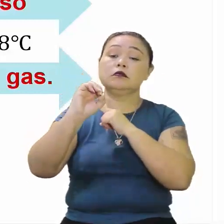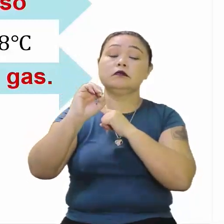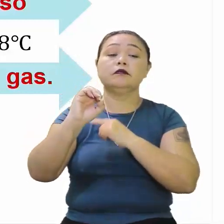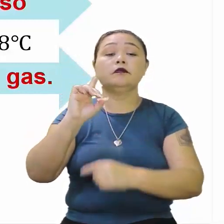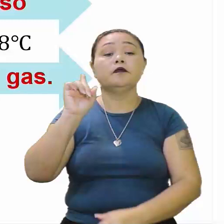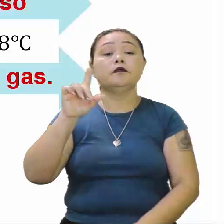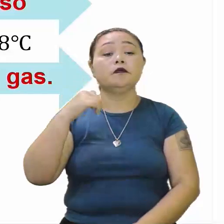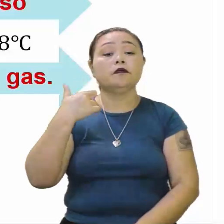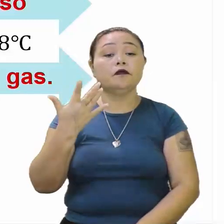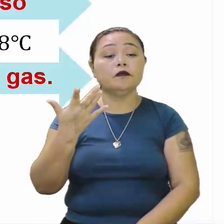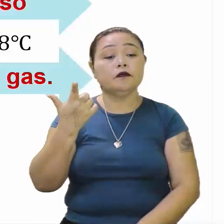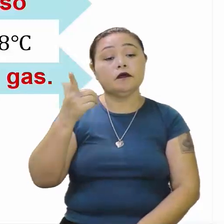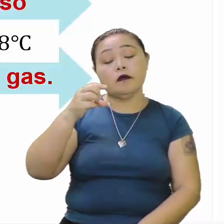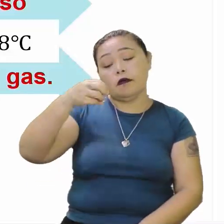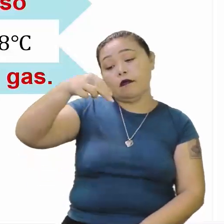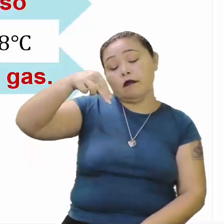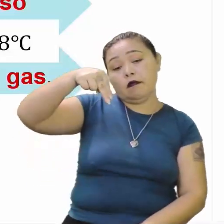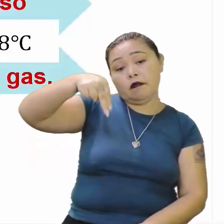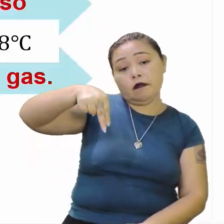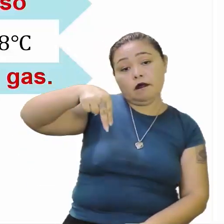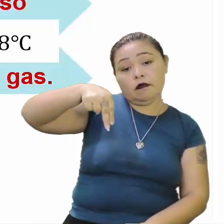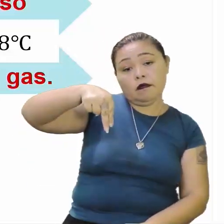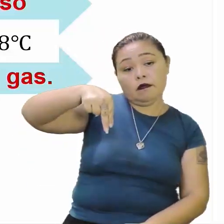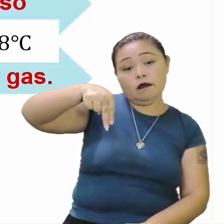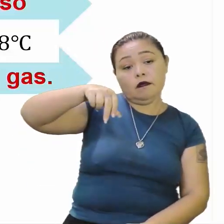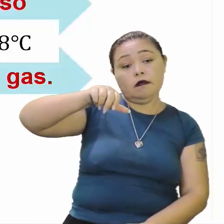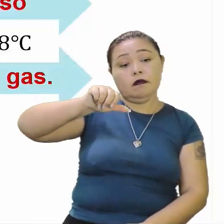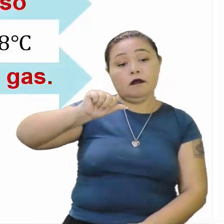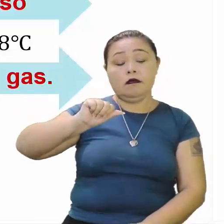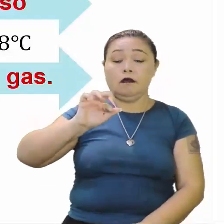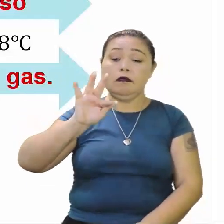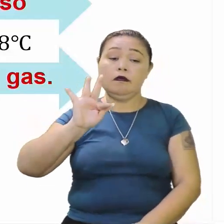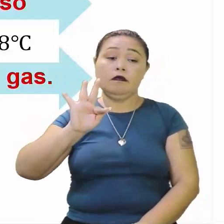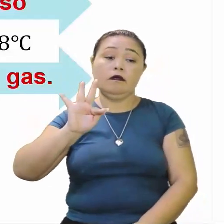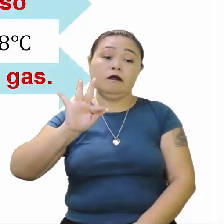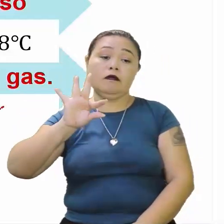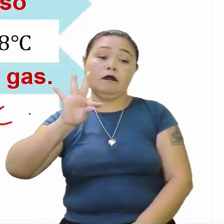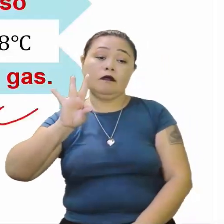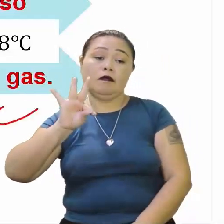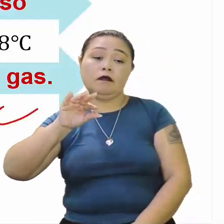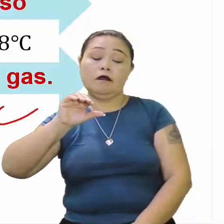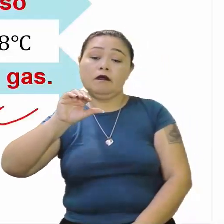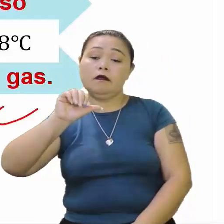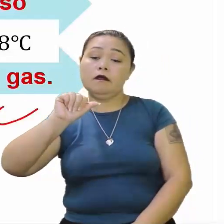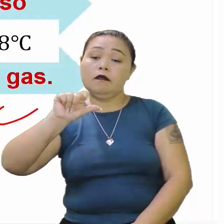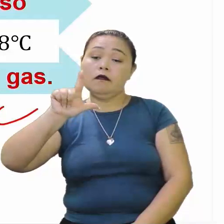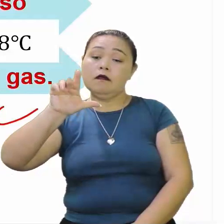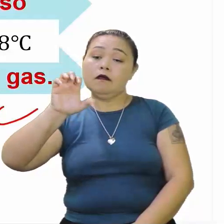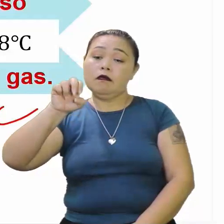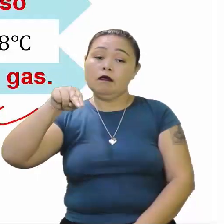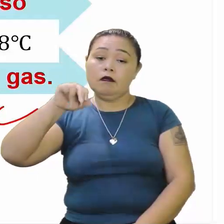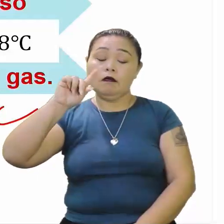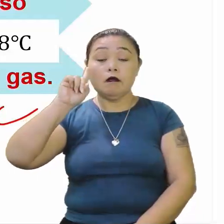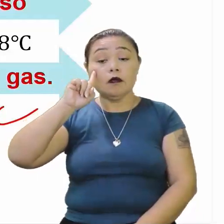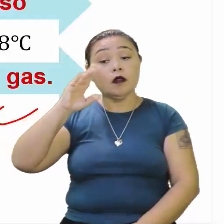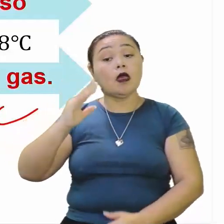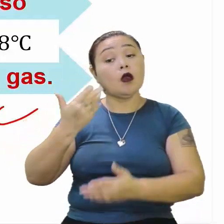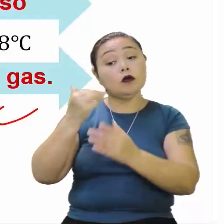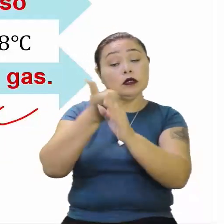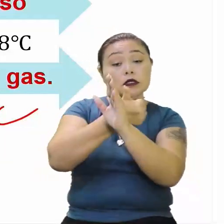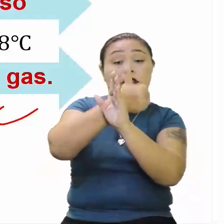E o naftaleno, digamos que esteja a 100 graus. Se o naftaleno estiver a 100